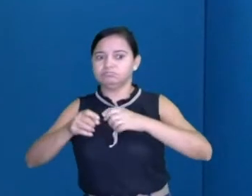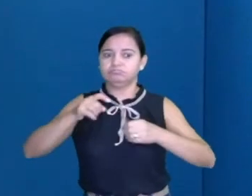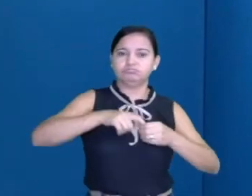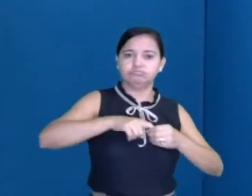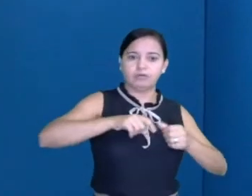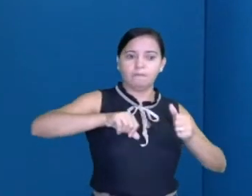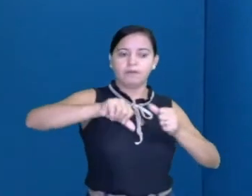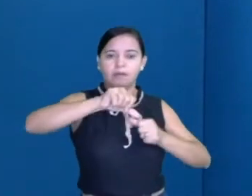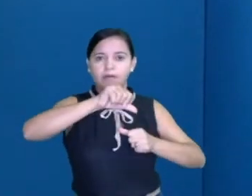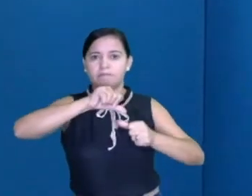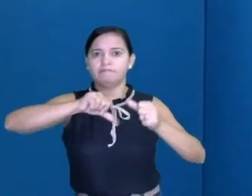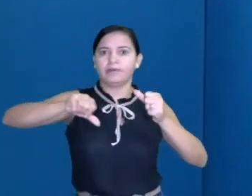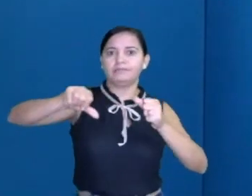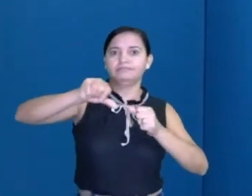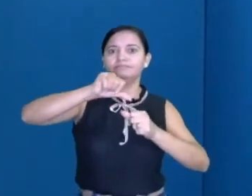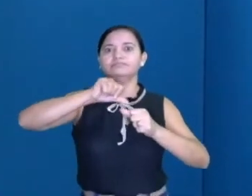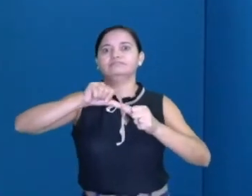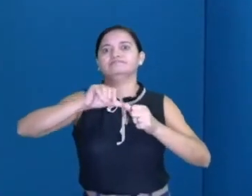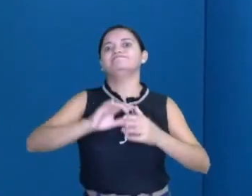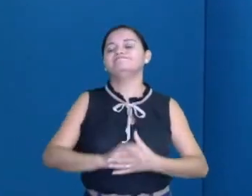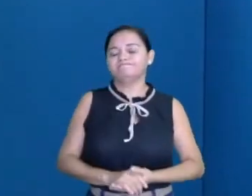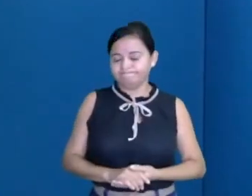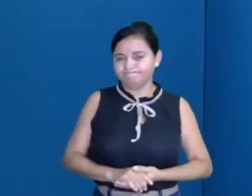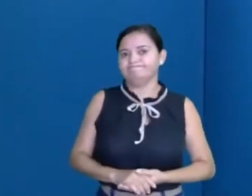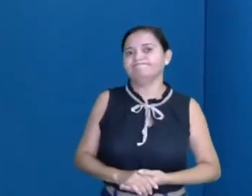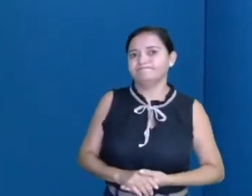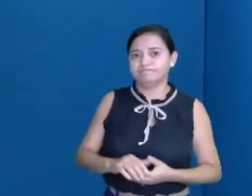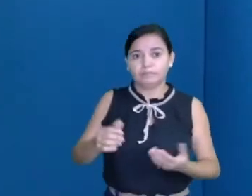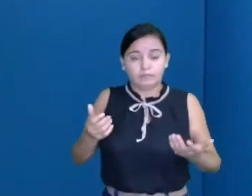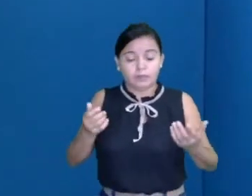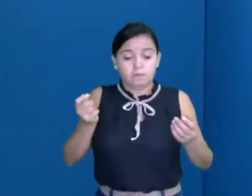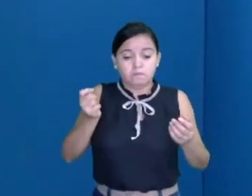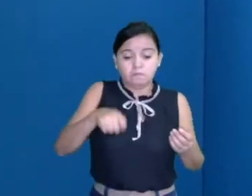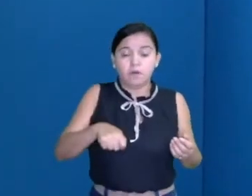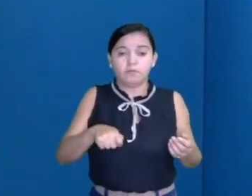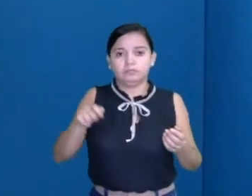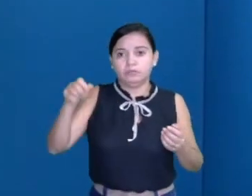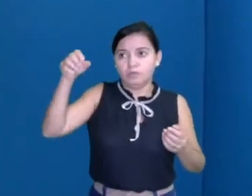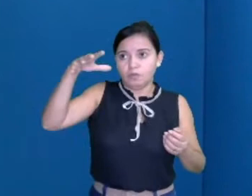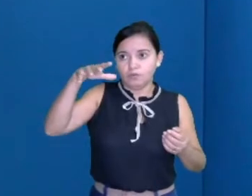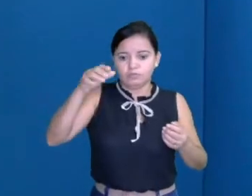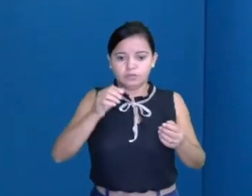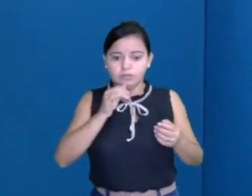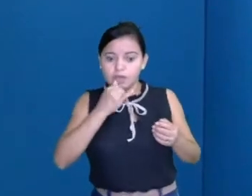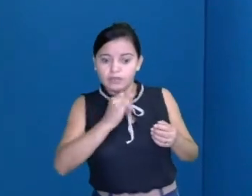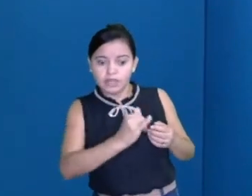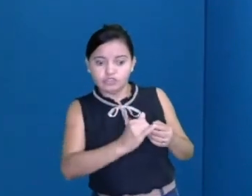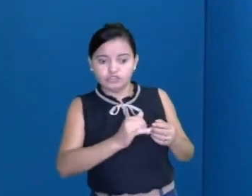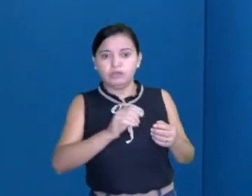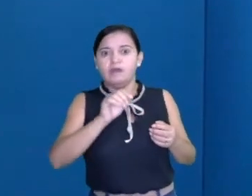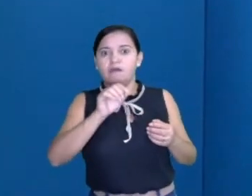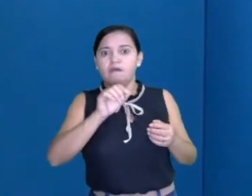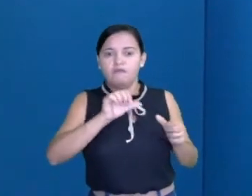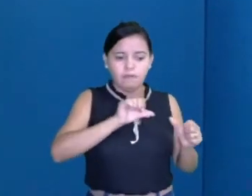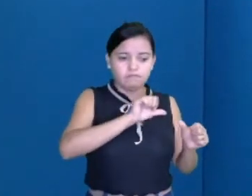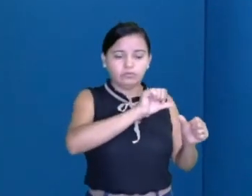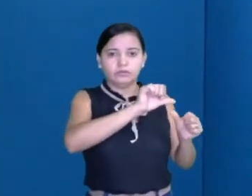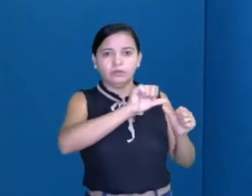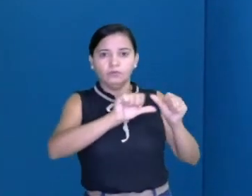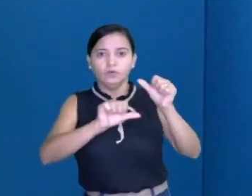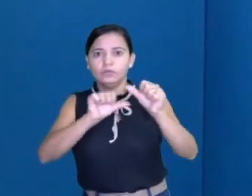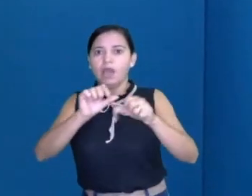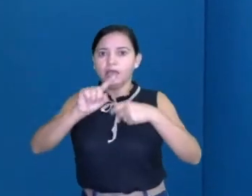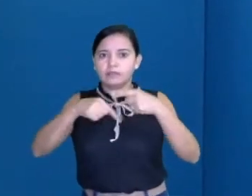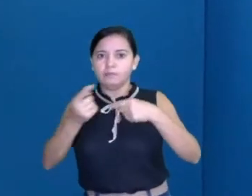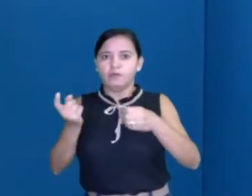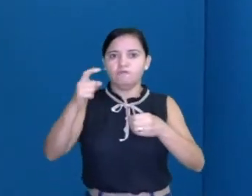deixando de ser excitado. Quando deixa de ser excitado, emitindo isso na forma de luz. Quando ganha energia, passa para um outro nível, eles vão mudando de casinha e vão